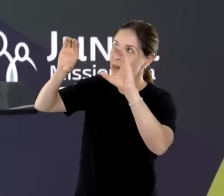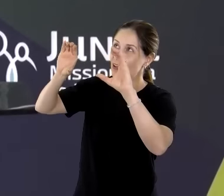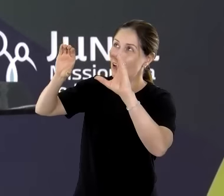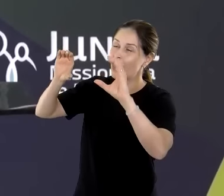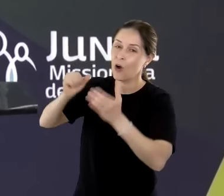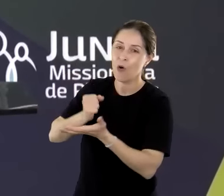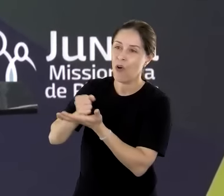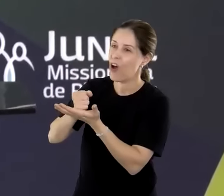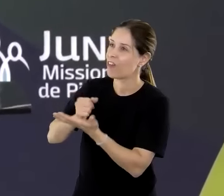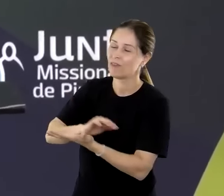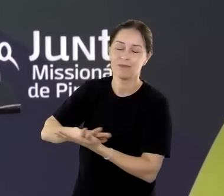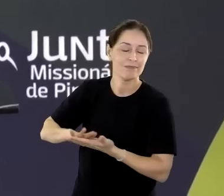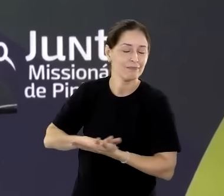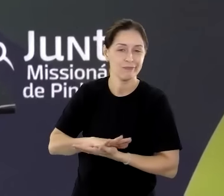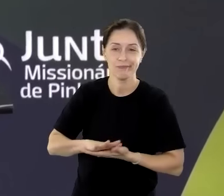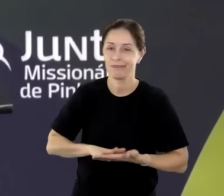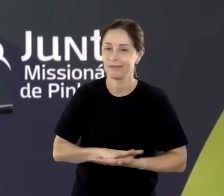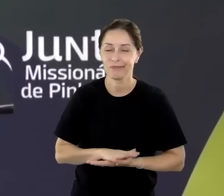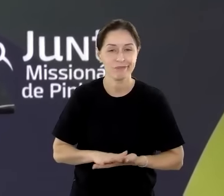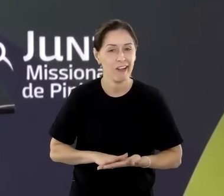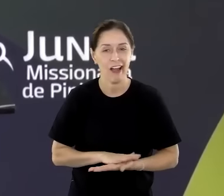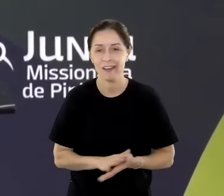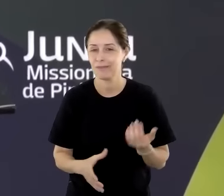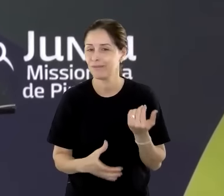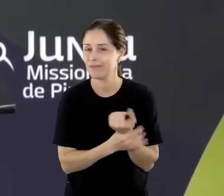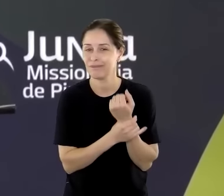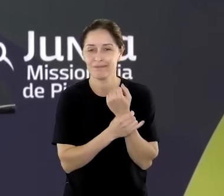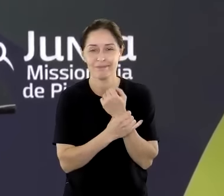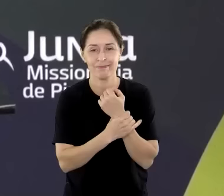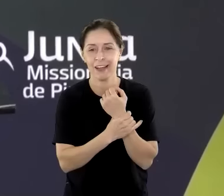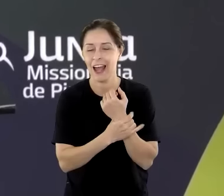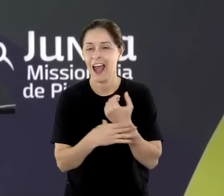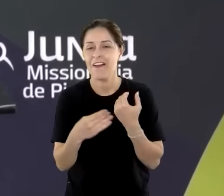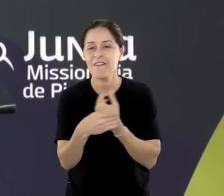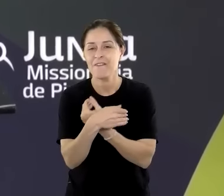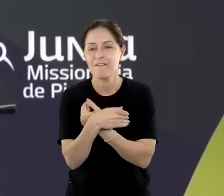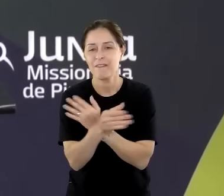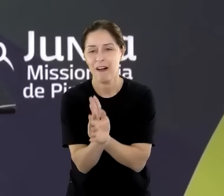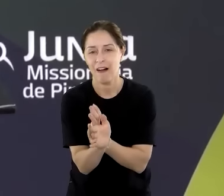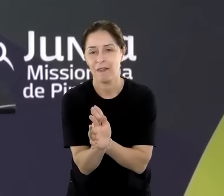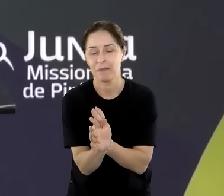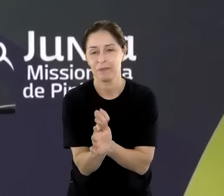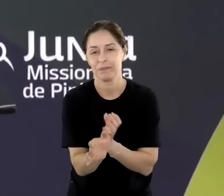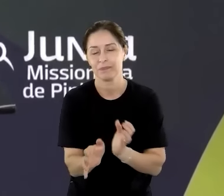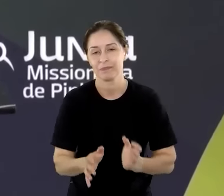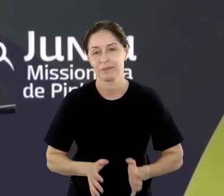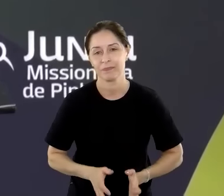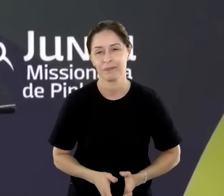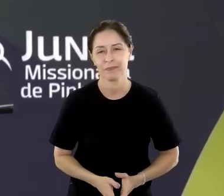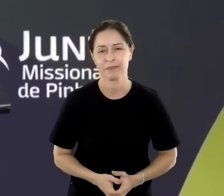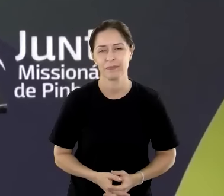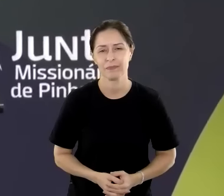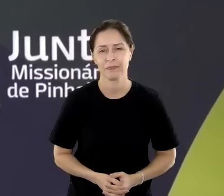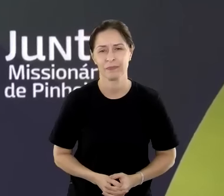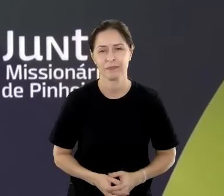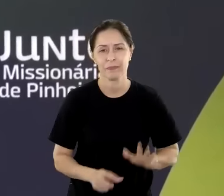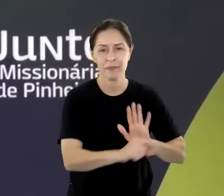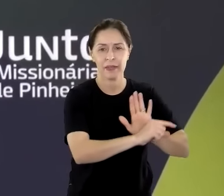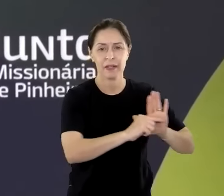Meus amados, terceiro lugar, a ansiedade é inútil. Olha o verso 25